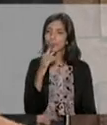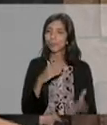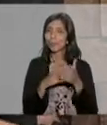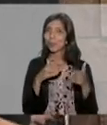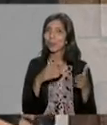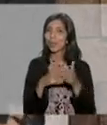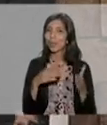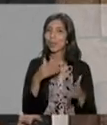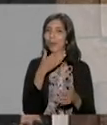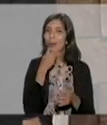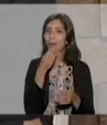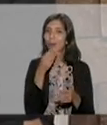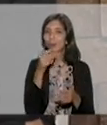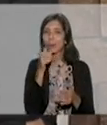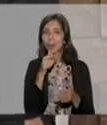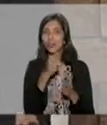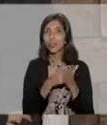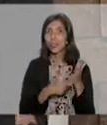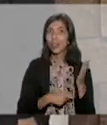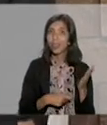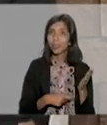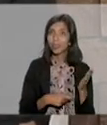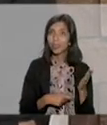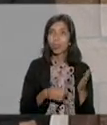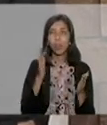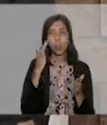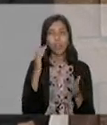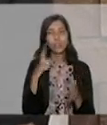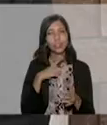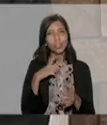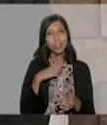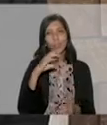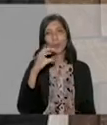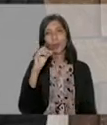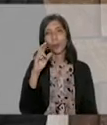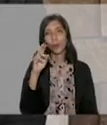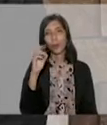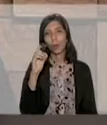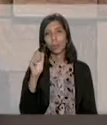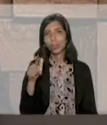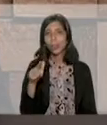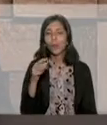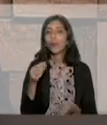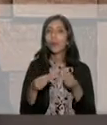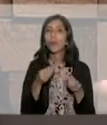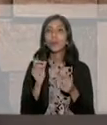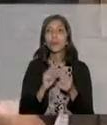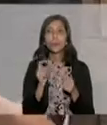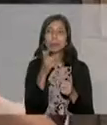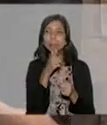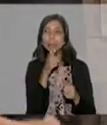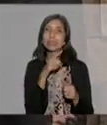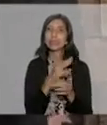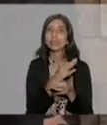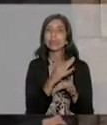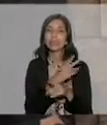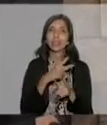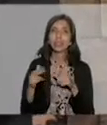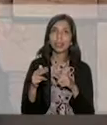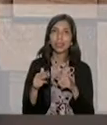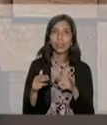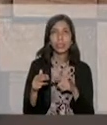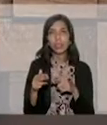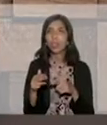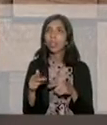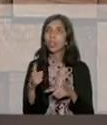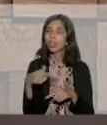certo bloqueio para o autor, né? Você acha que enfrentou um pouco isso em Cordel Encantado, né? Sim, né? Como é que você fez para driblar isso? Os caniçeiros